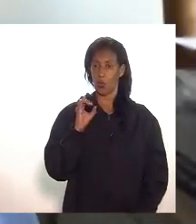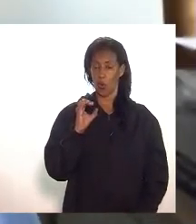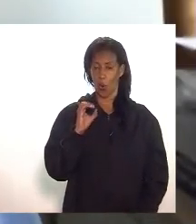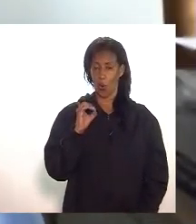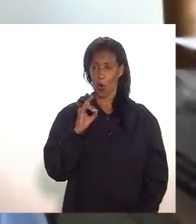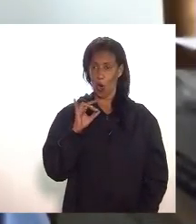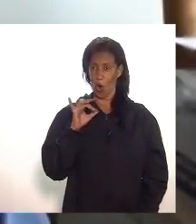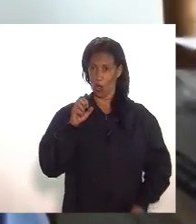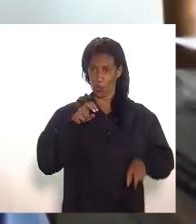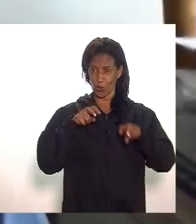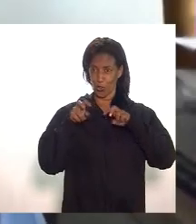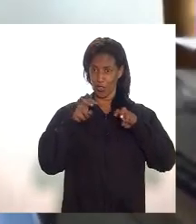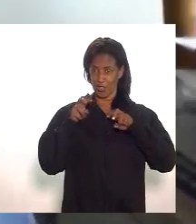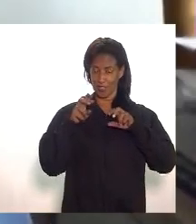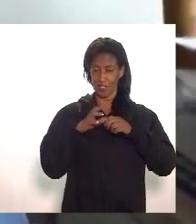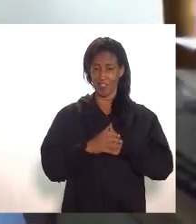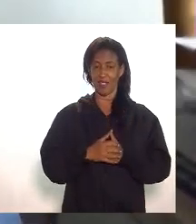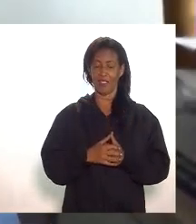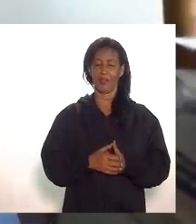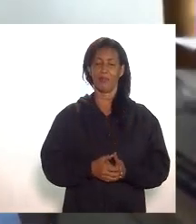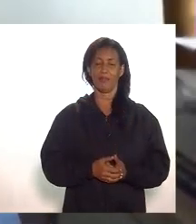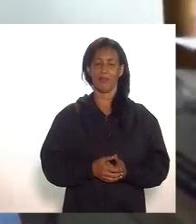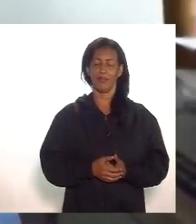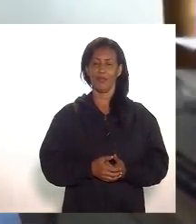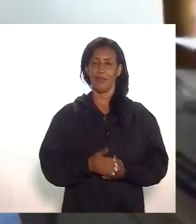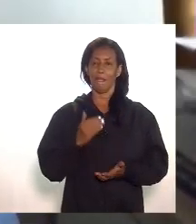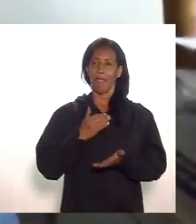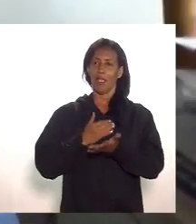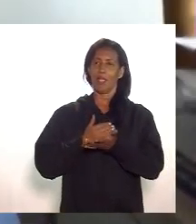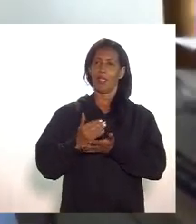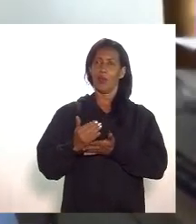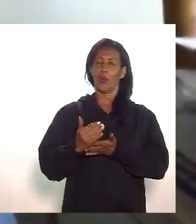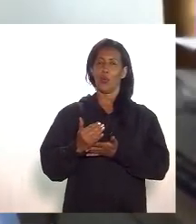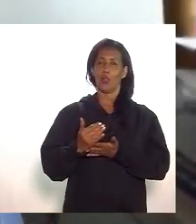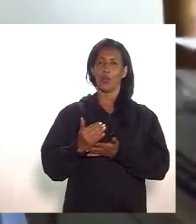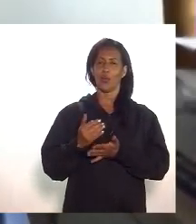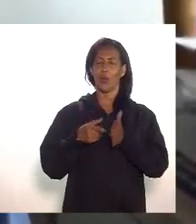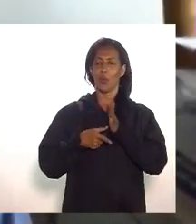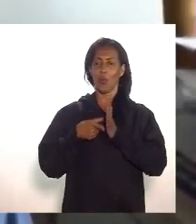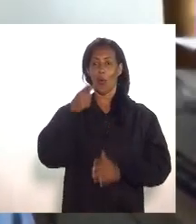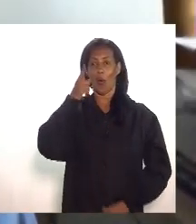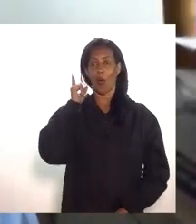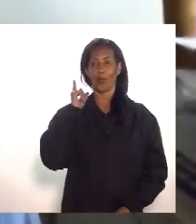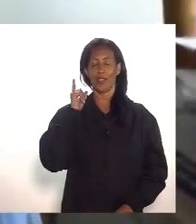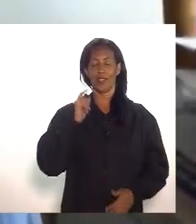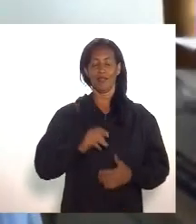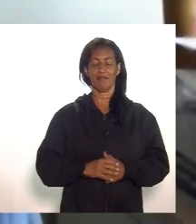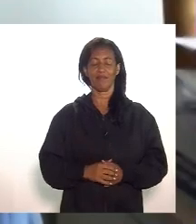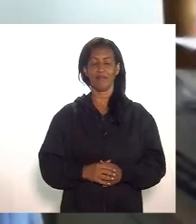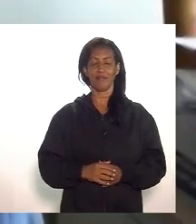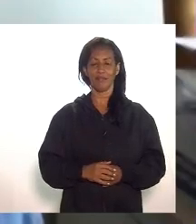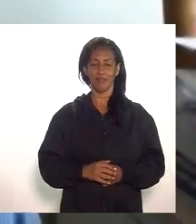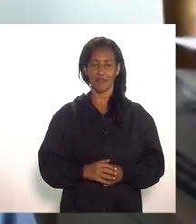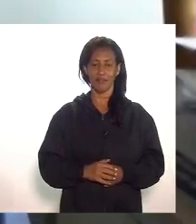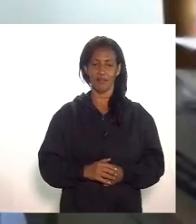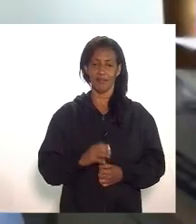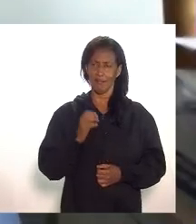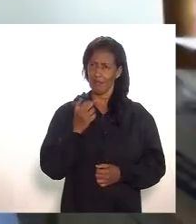de Trânsito Brasileiro, que entrou em vigor a sua modificação ontem, é claro,